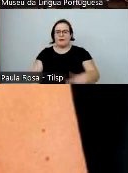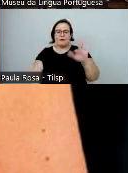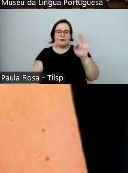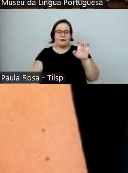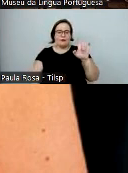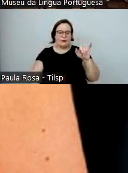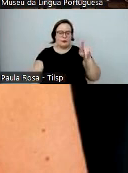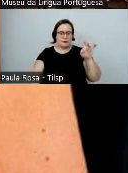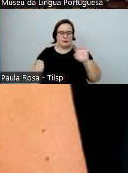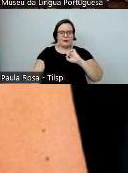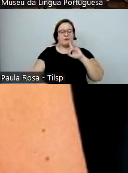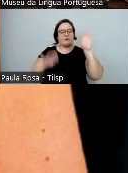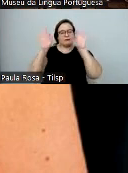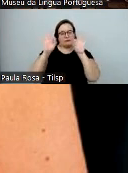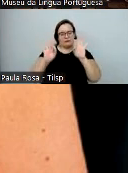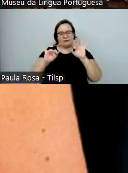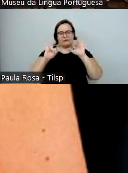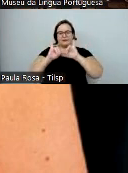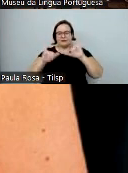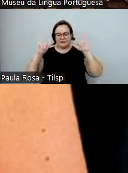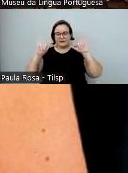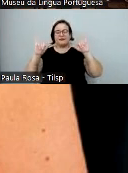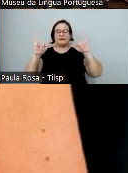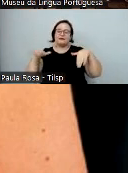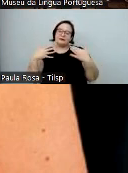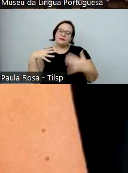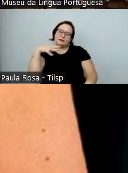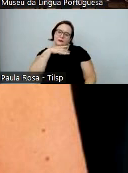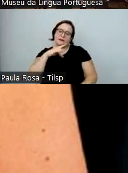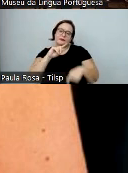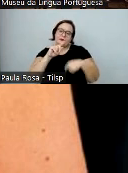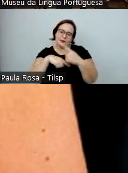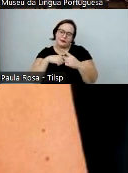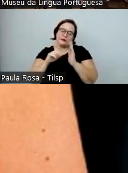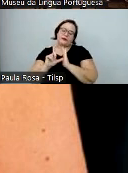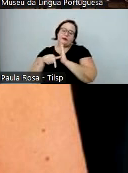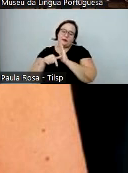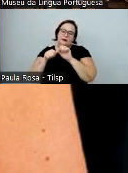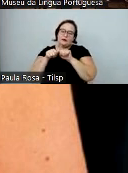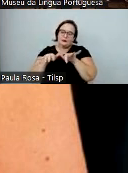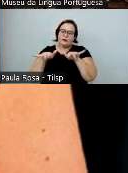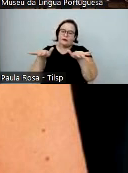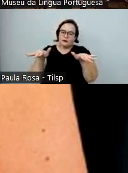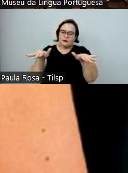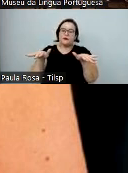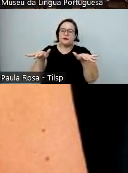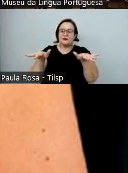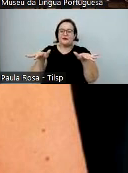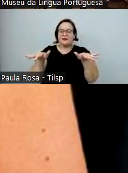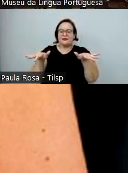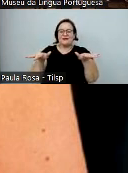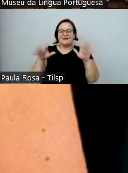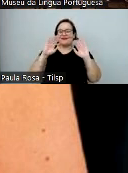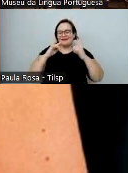e ficou no ar claro que depois né no pós pandemia aí a própria funcionalidade